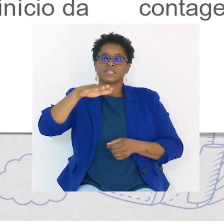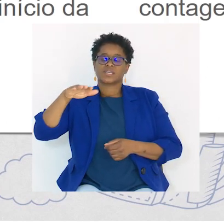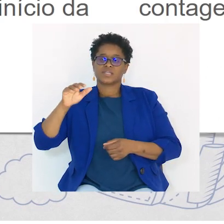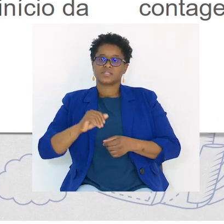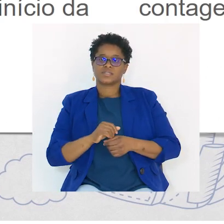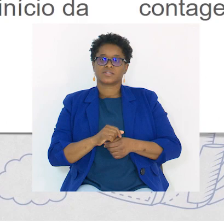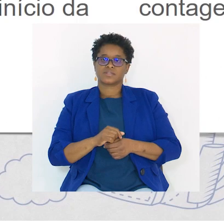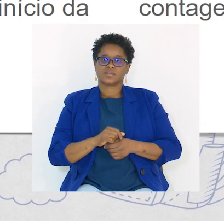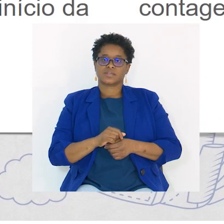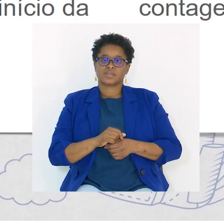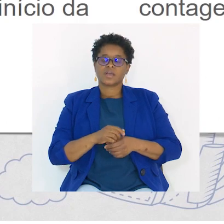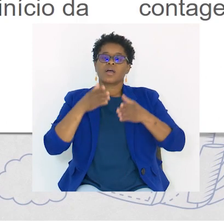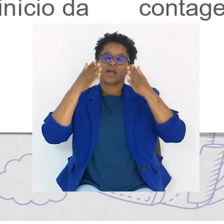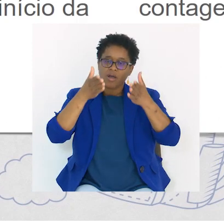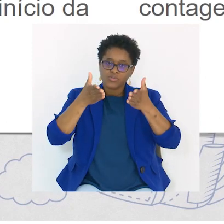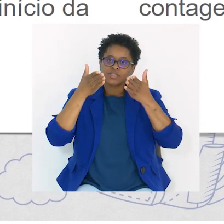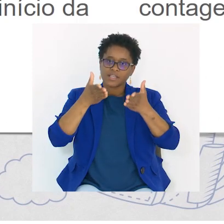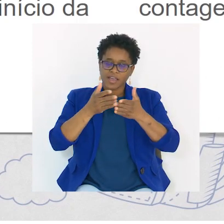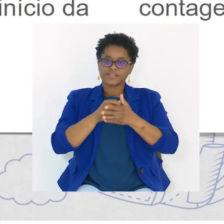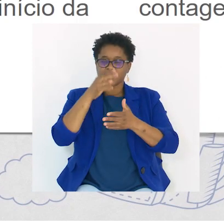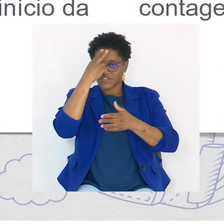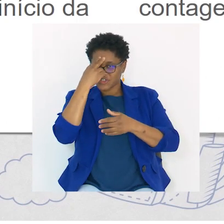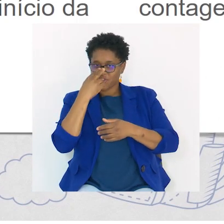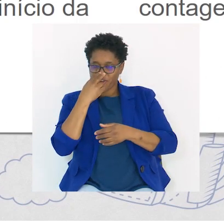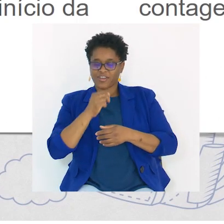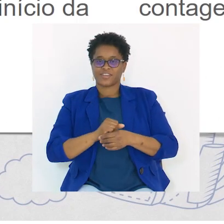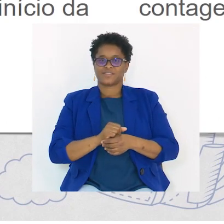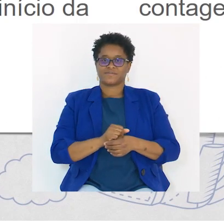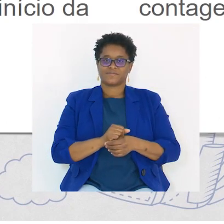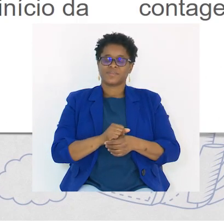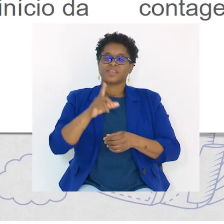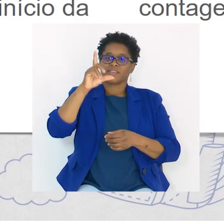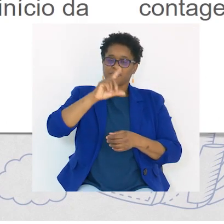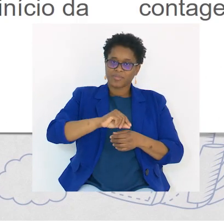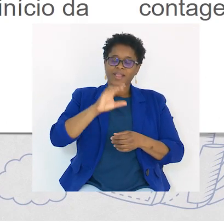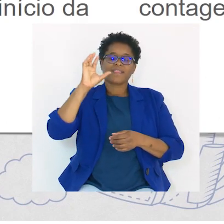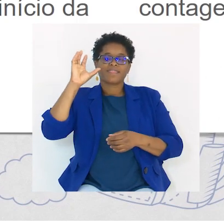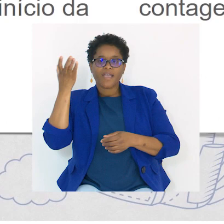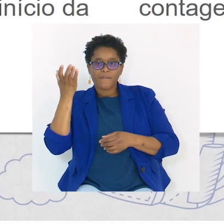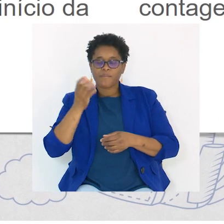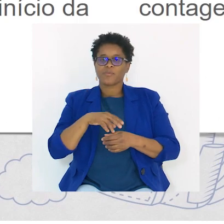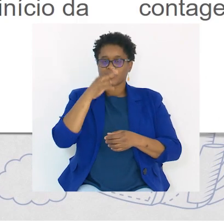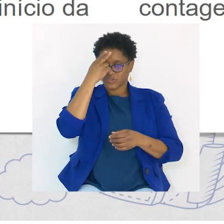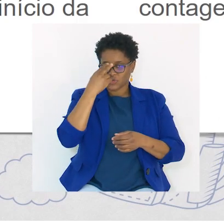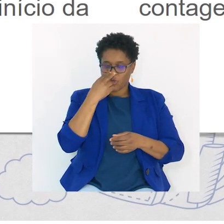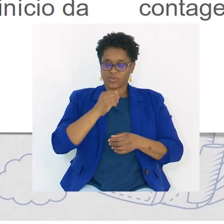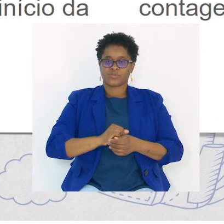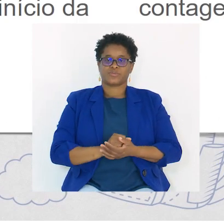Ciências Auxiliares da História e o Tempo Histórico.